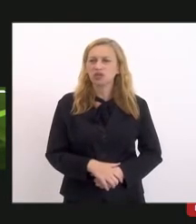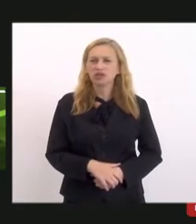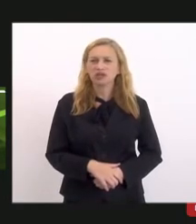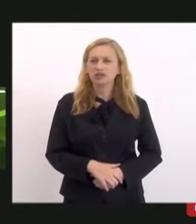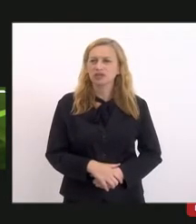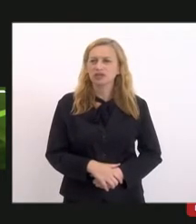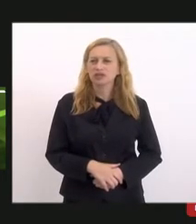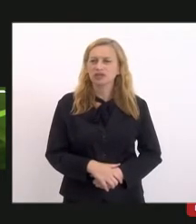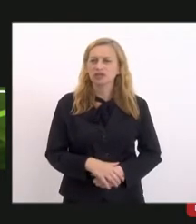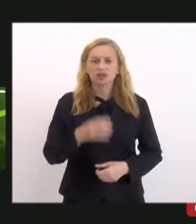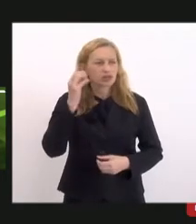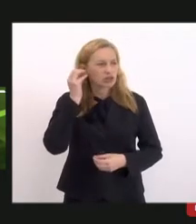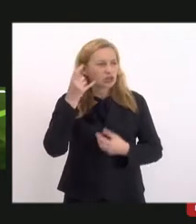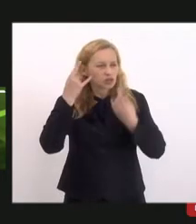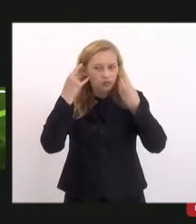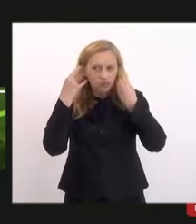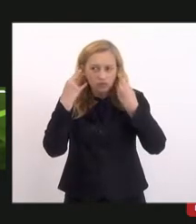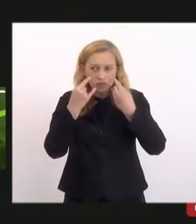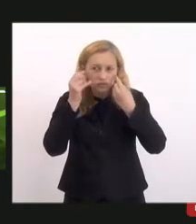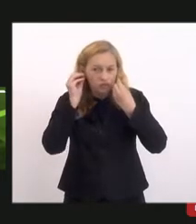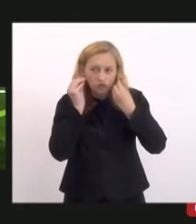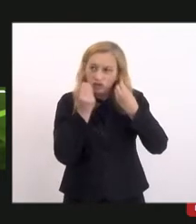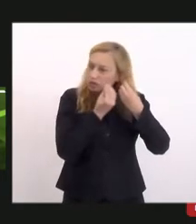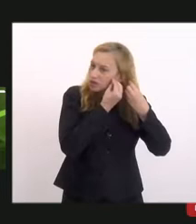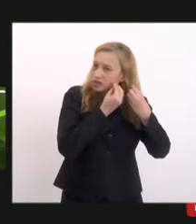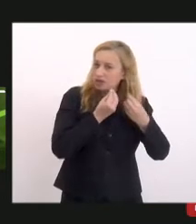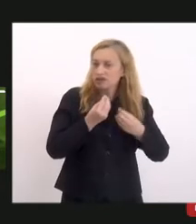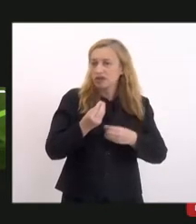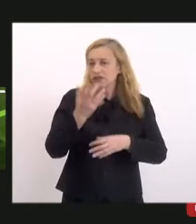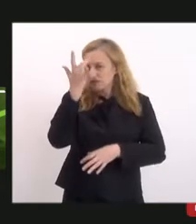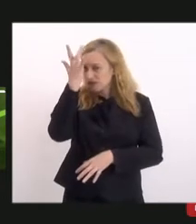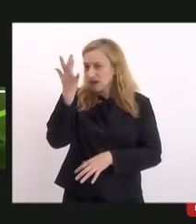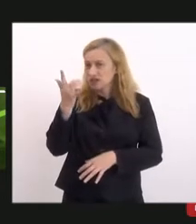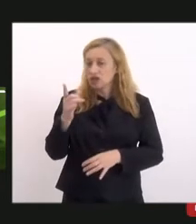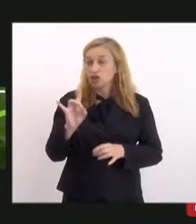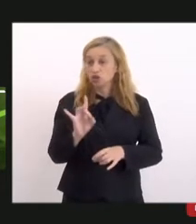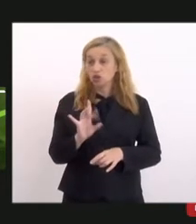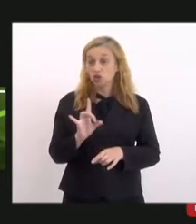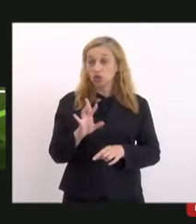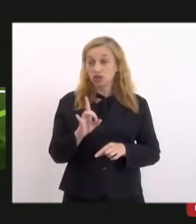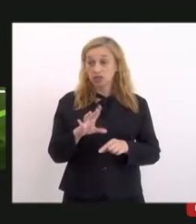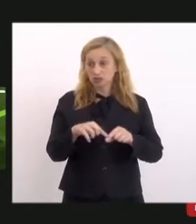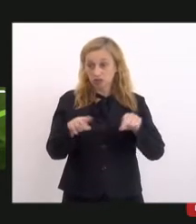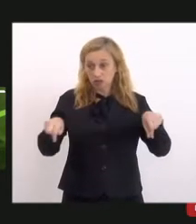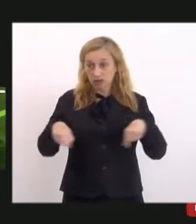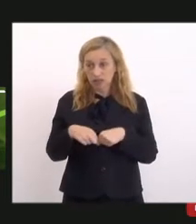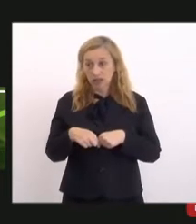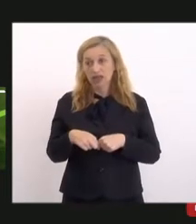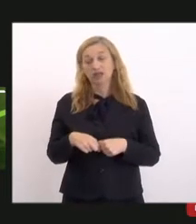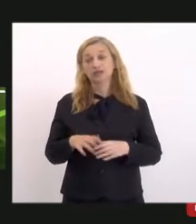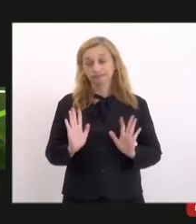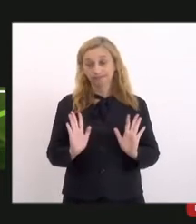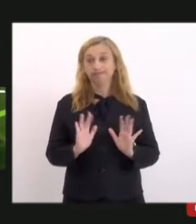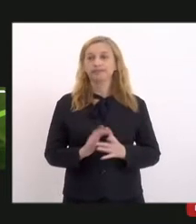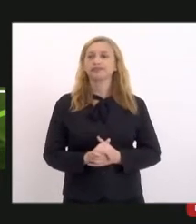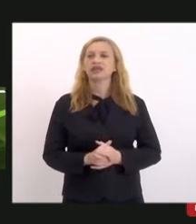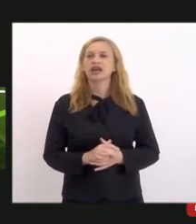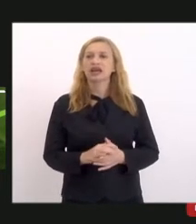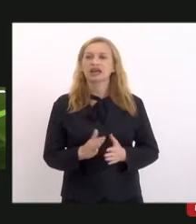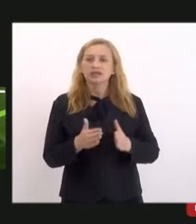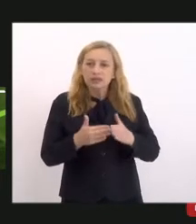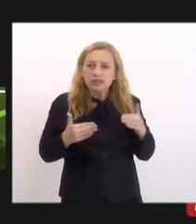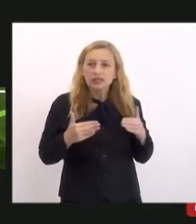Eu vou retirar a máscara para ficar mais fácil falar. Minha sala está fechada, eu estou sozinho aqui na sala, tá? Pedi autorização aqui. De licença.